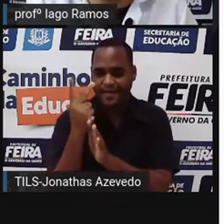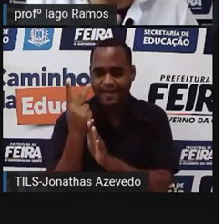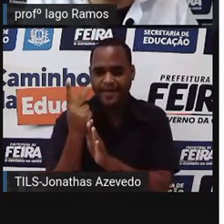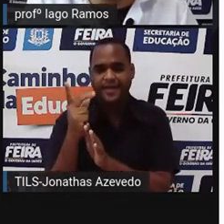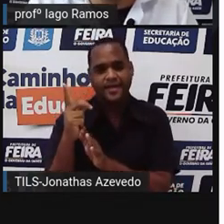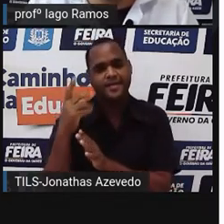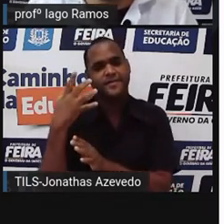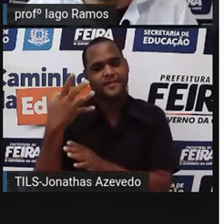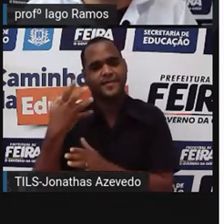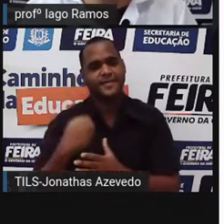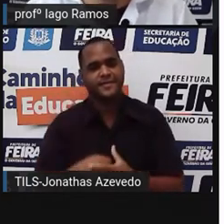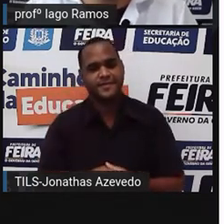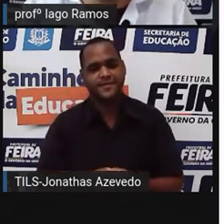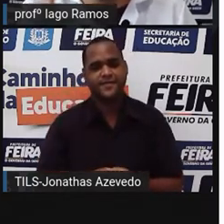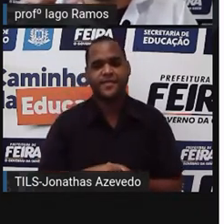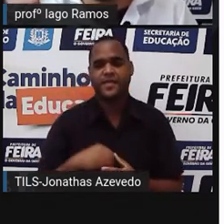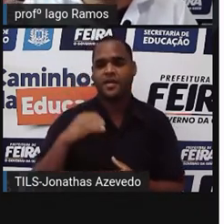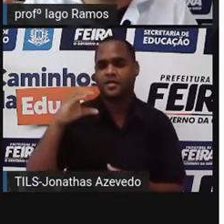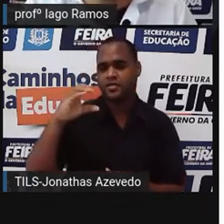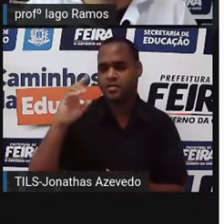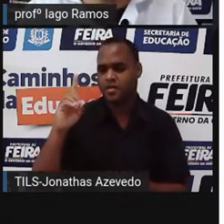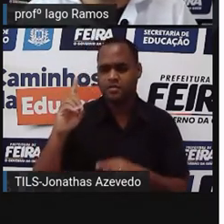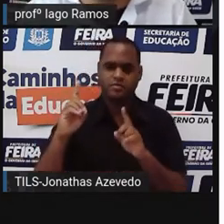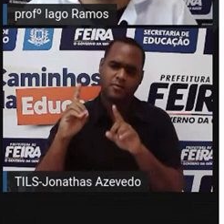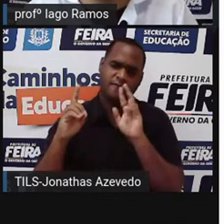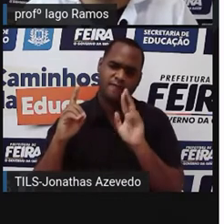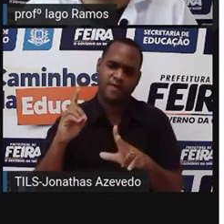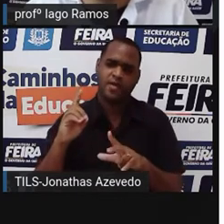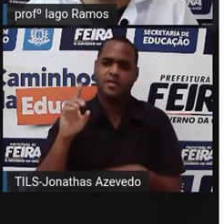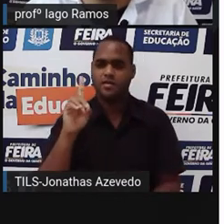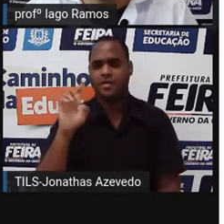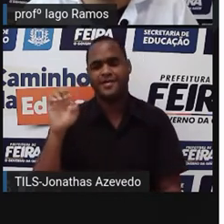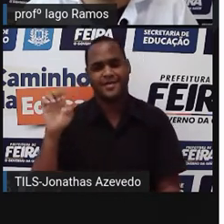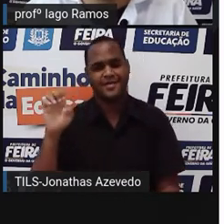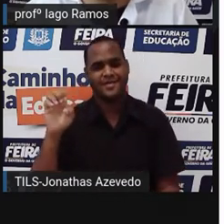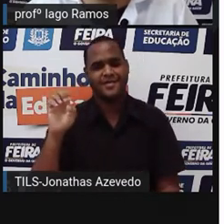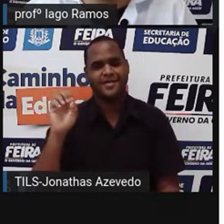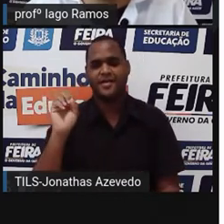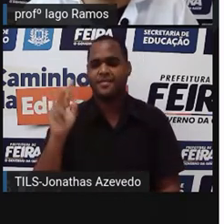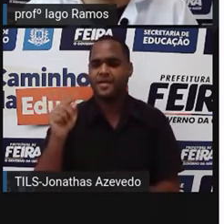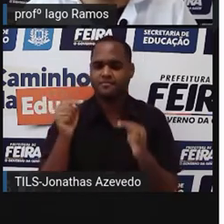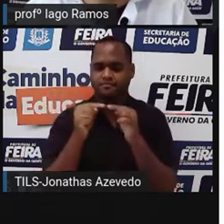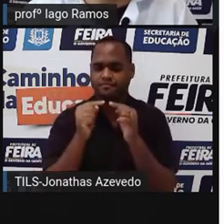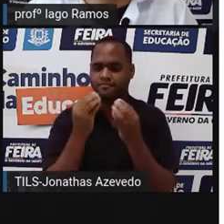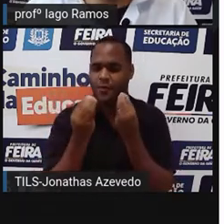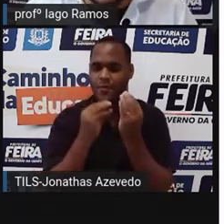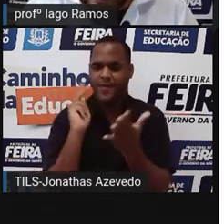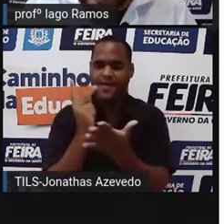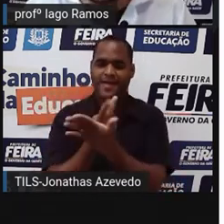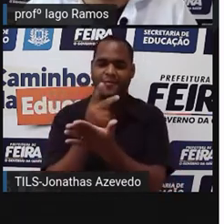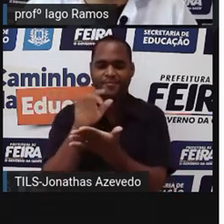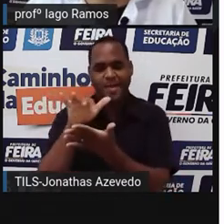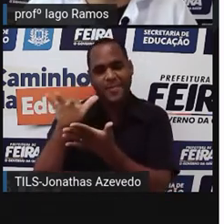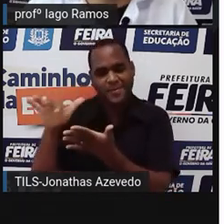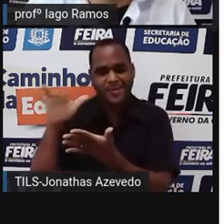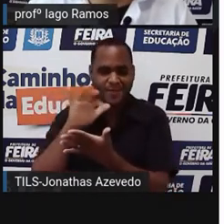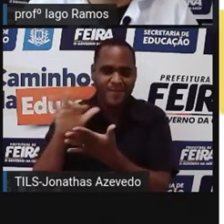na figura apareceu CD, mas na verdade é DE, tá bom? Foi apenas um errozinho de